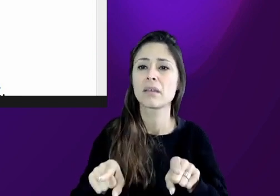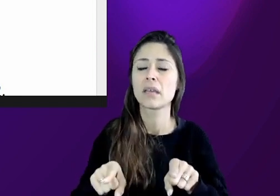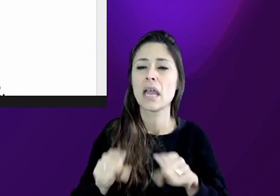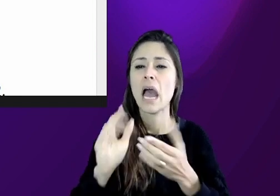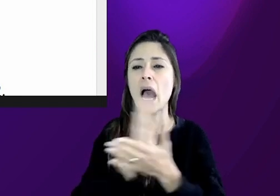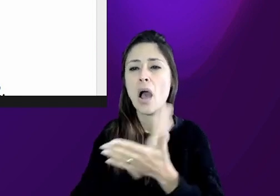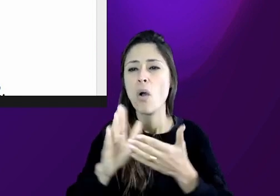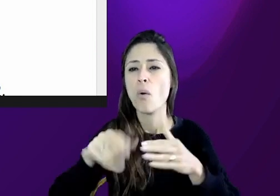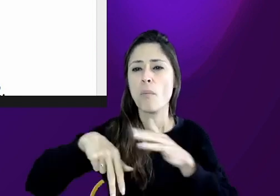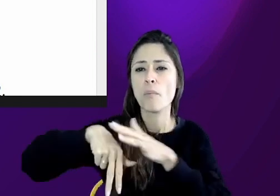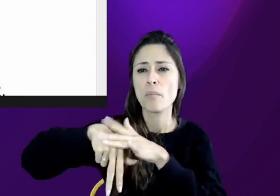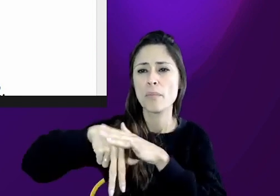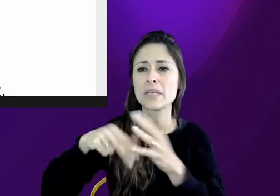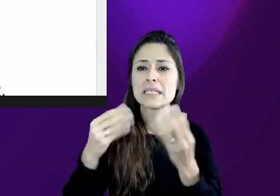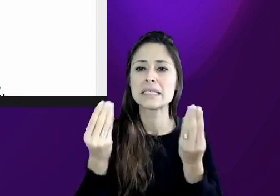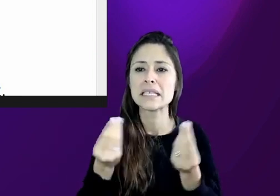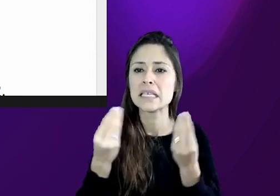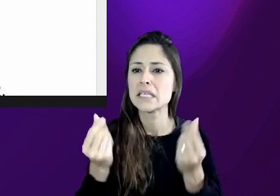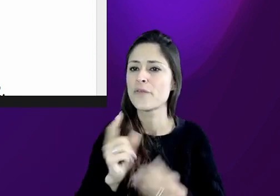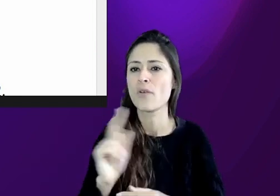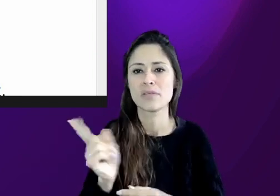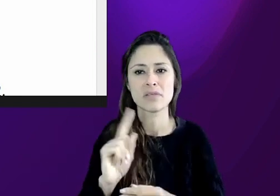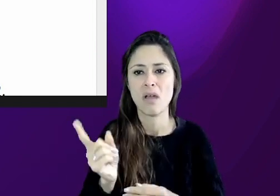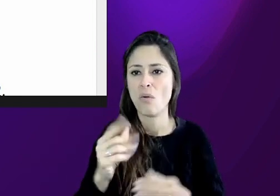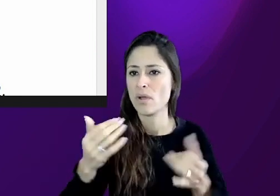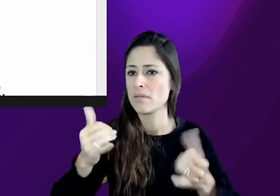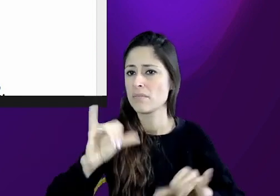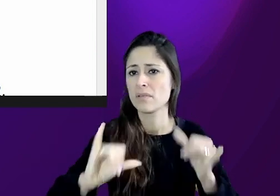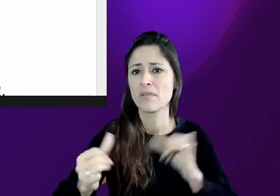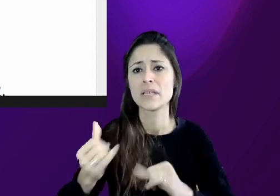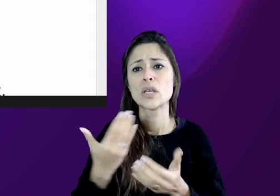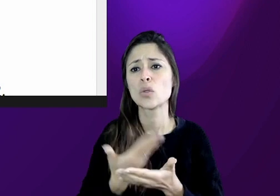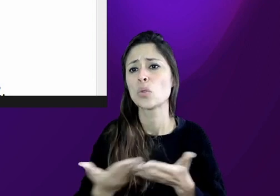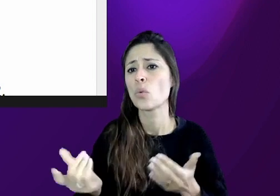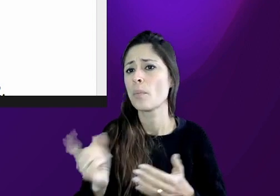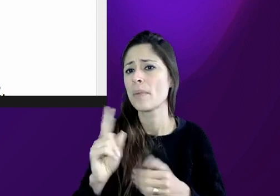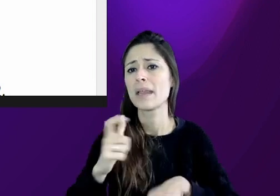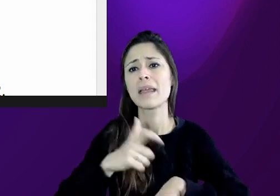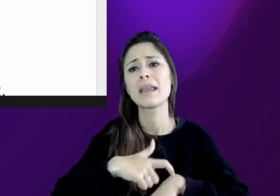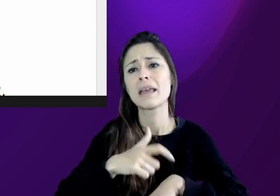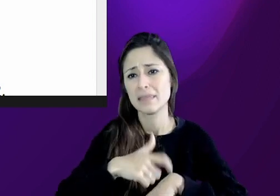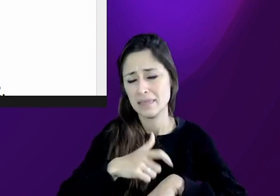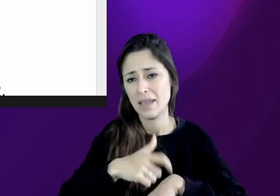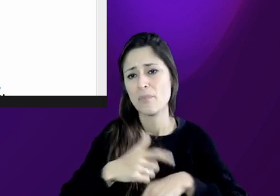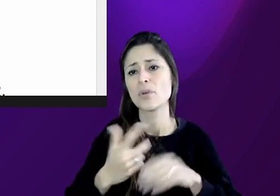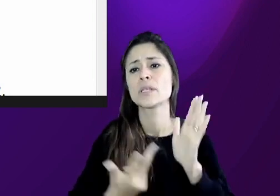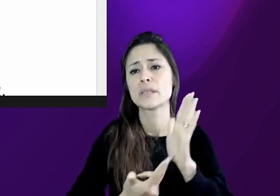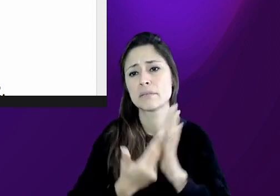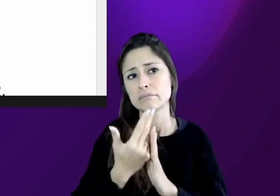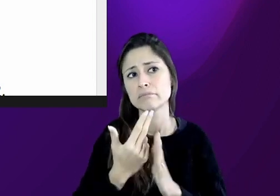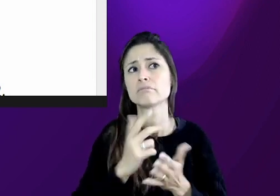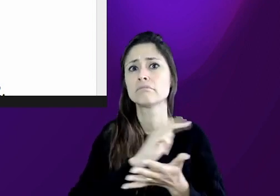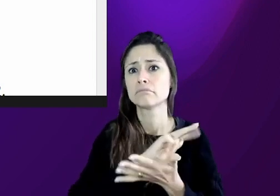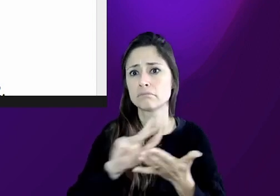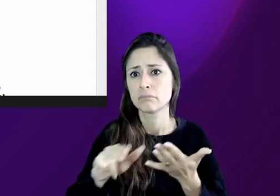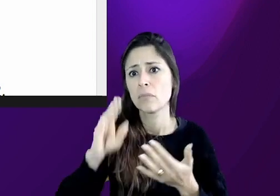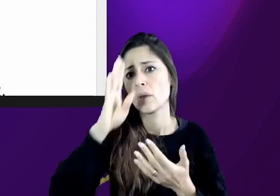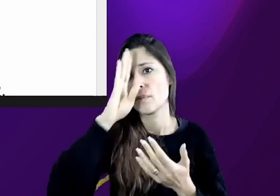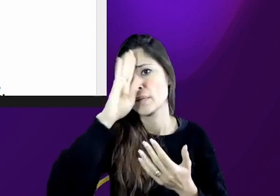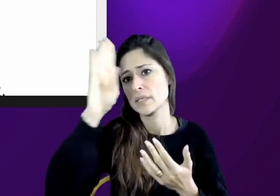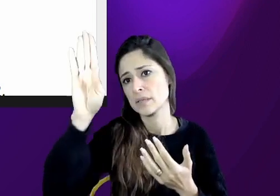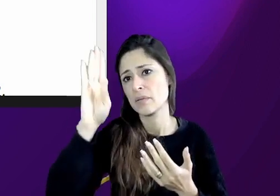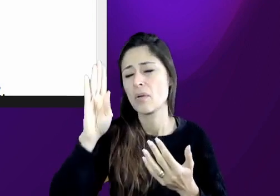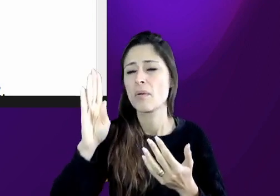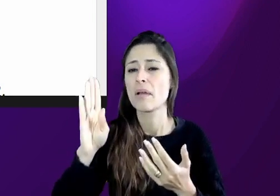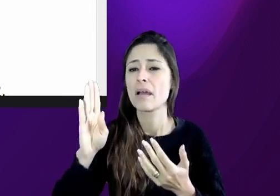são sensíveis à quimioterapia, você não perderia o timing da cirurgia. Esses são os principais argumentos pró fazer